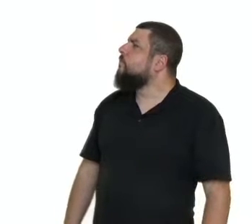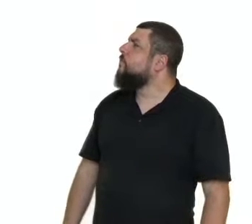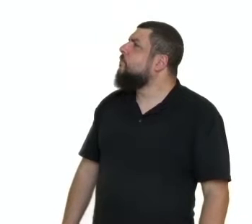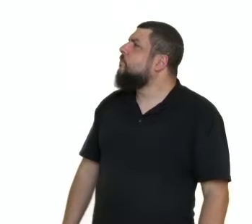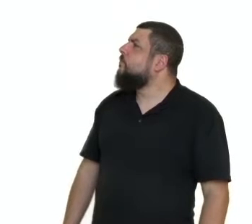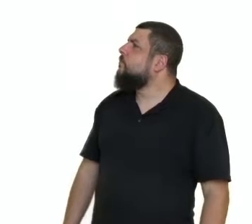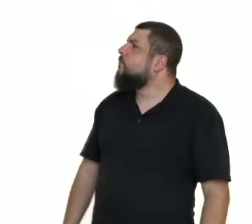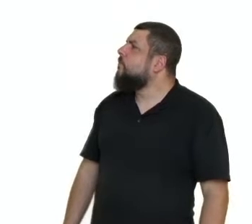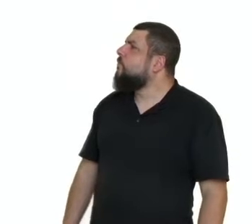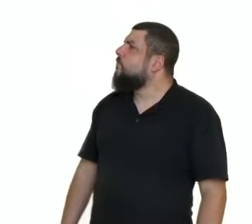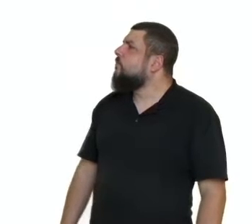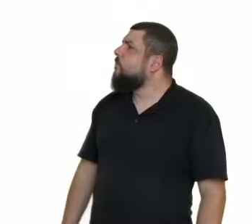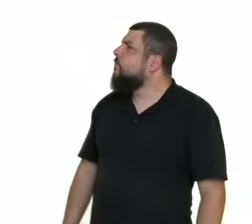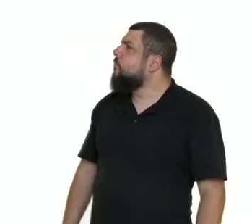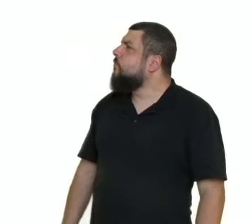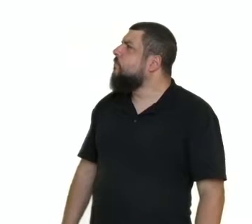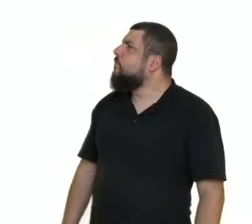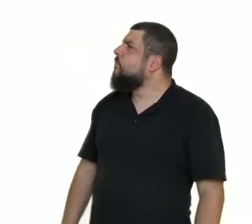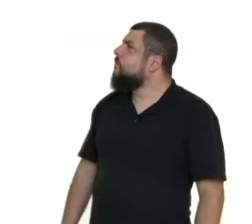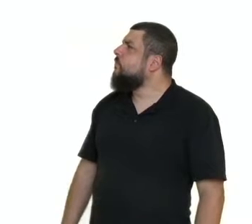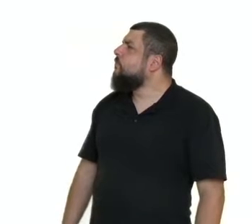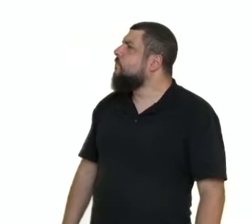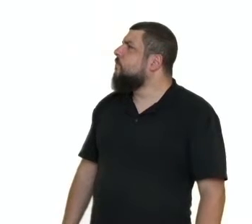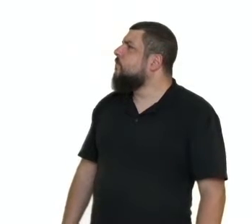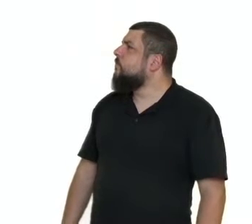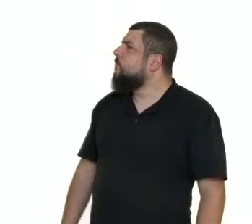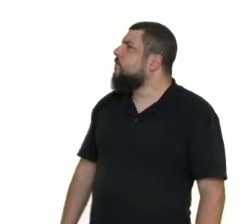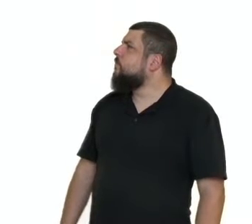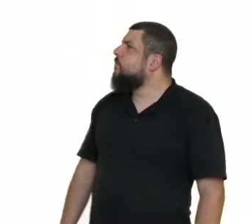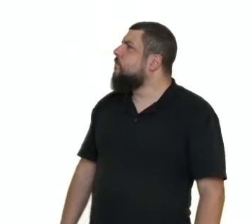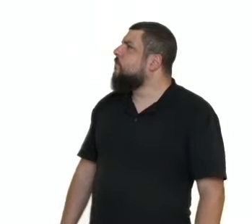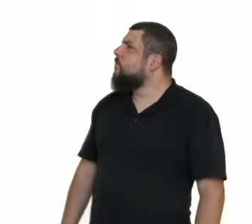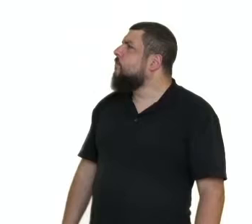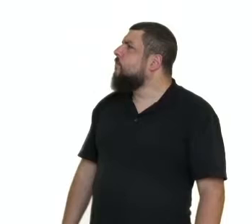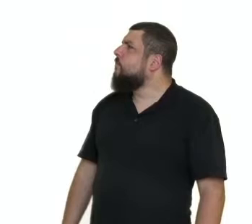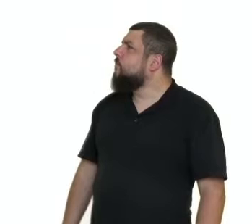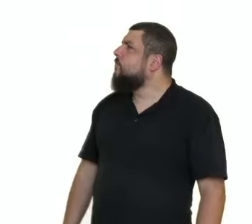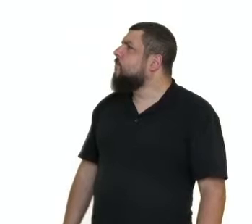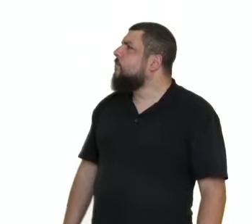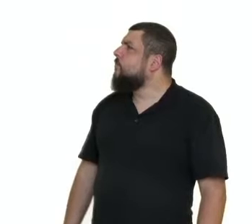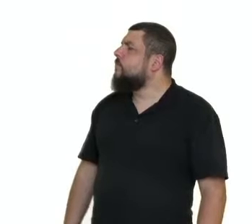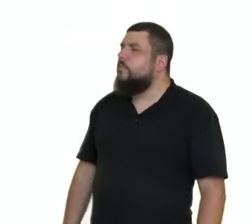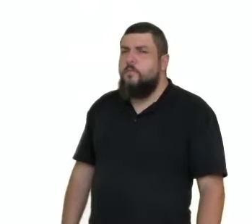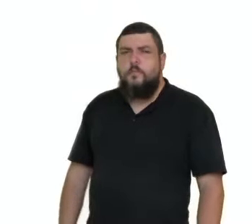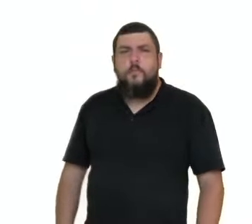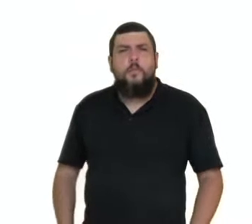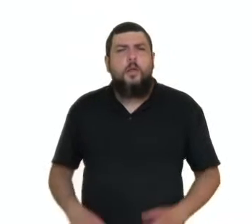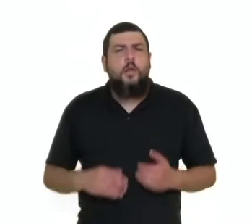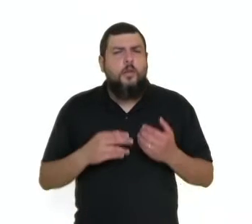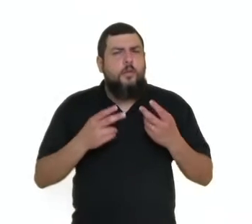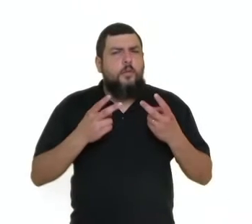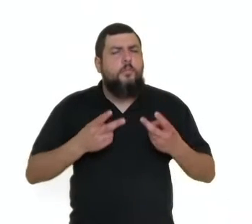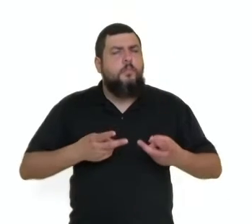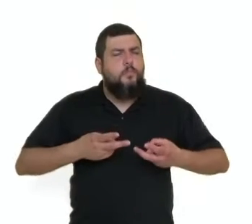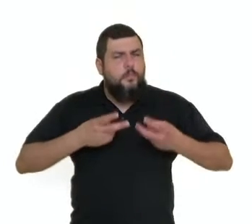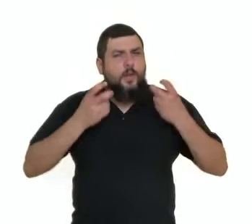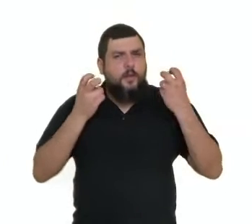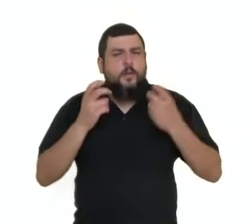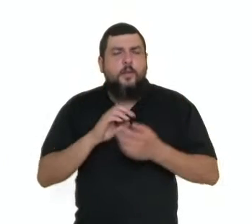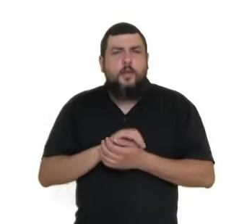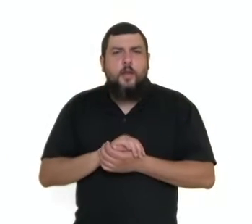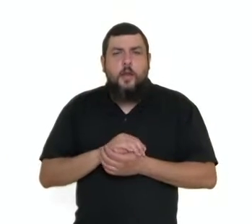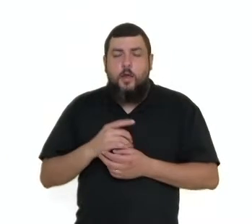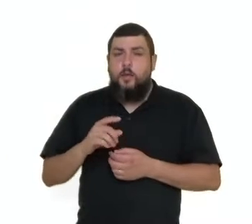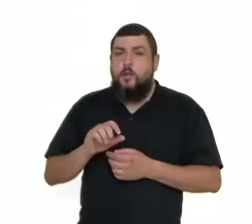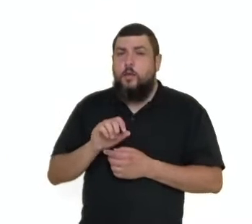deslocamento, que na subida é positivo e na descida é negativo. Então veja que doido, Você tem o seguinte,